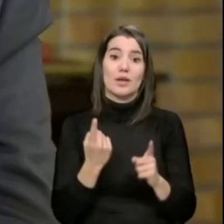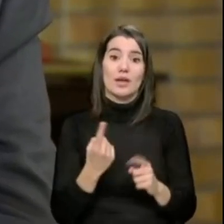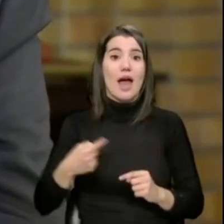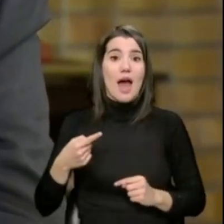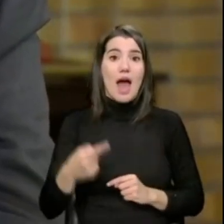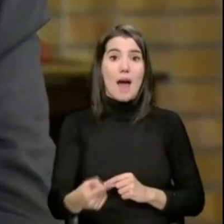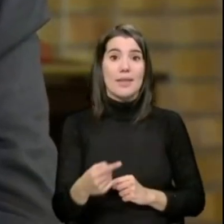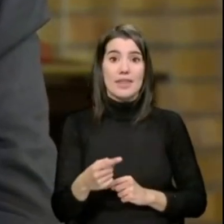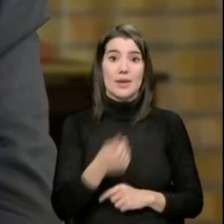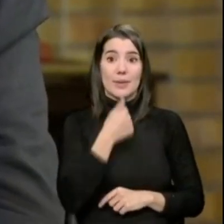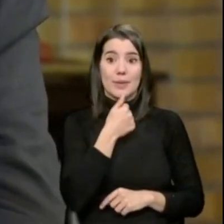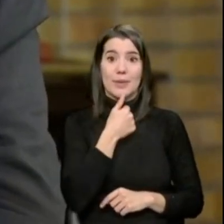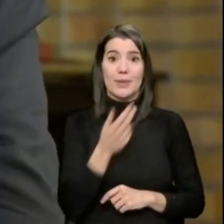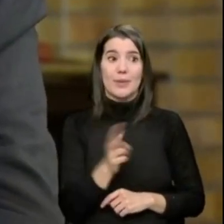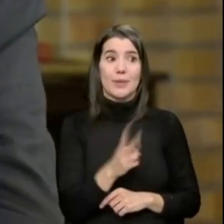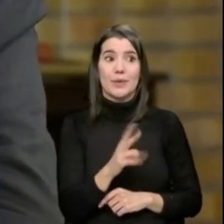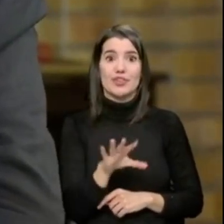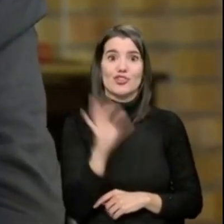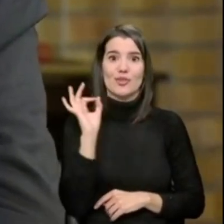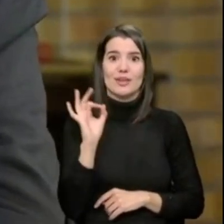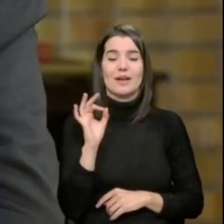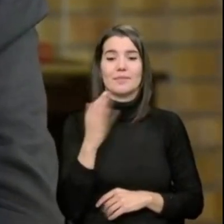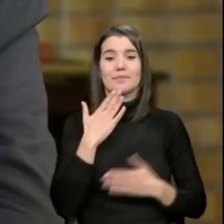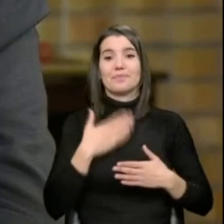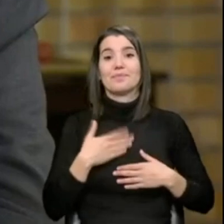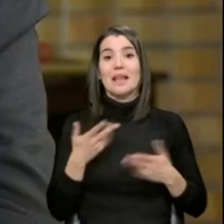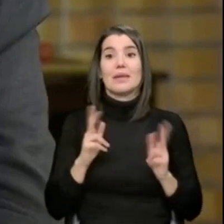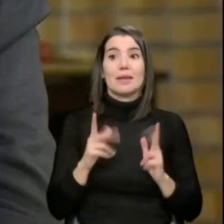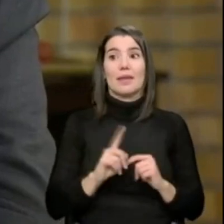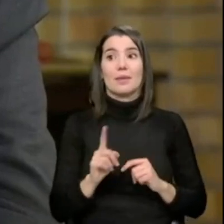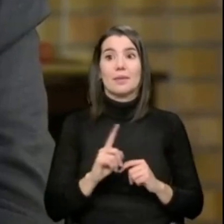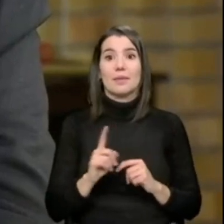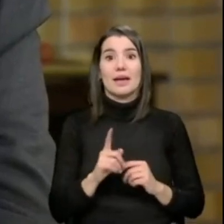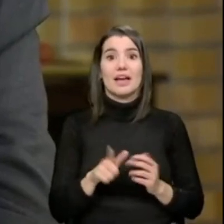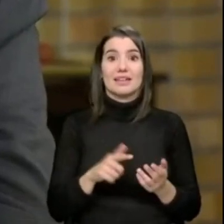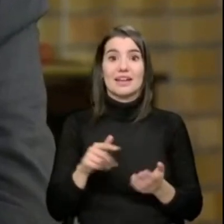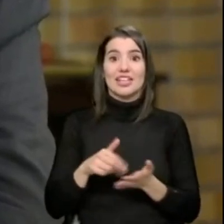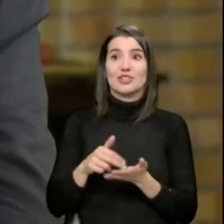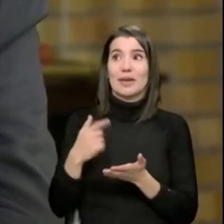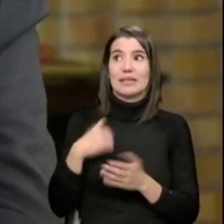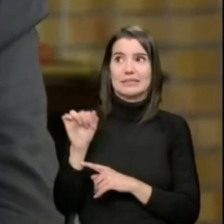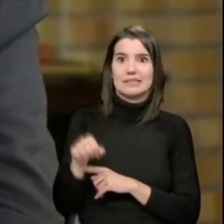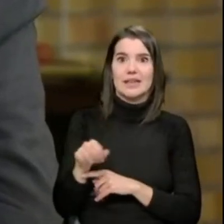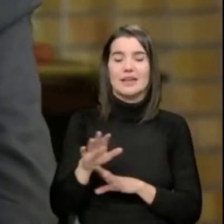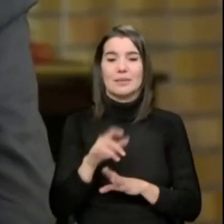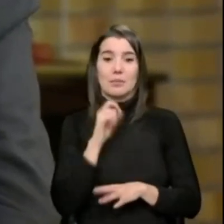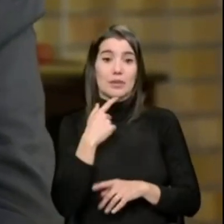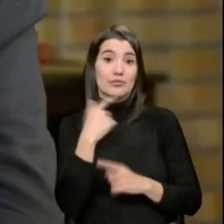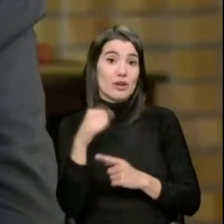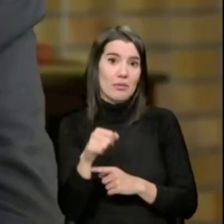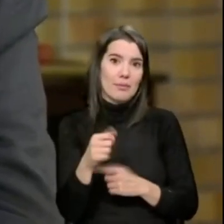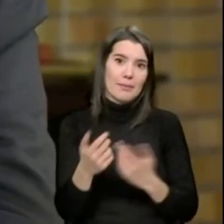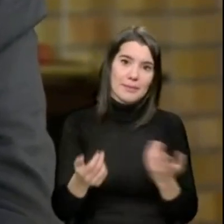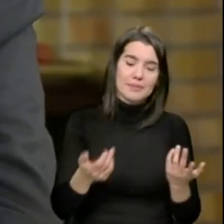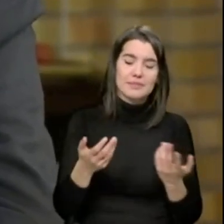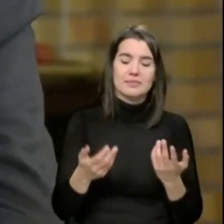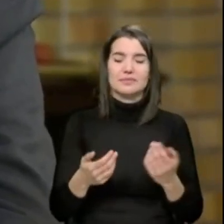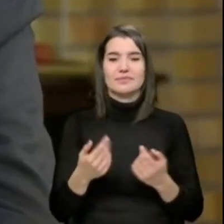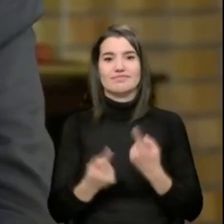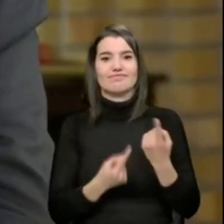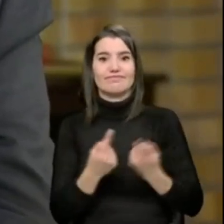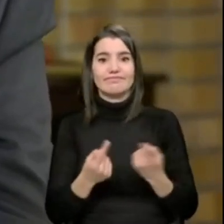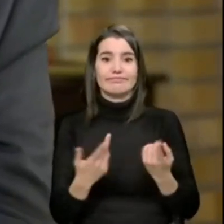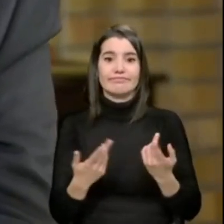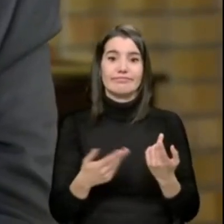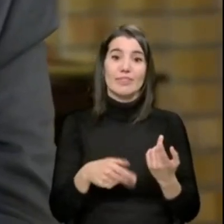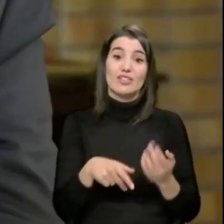diárias e Deus promove a nossa liberdade, portanto está sempre à espera do nosso sim, mas podemos dizer o nosso não. E portanto há assim, e às vezes caímos